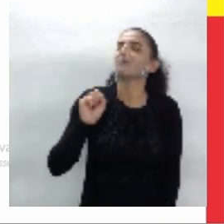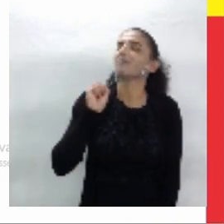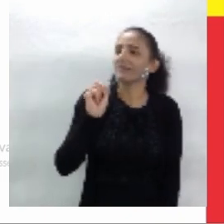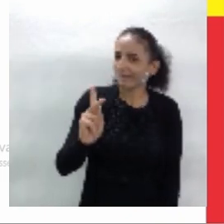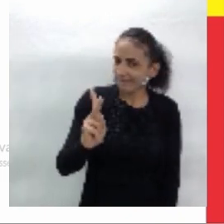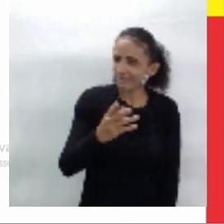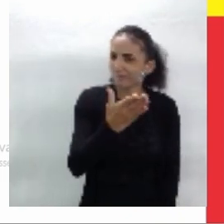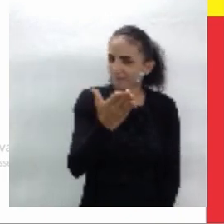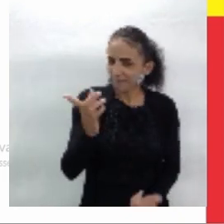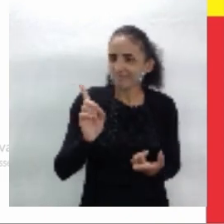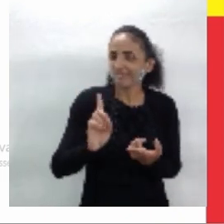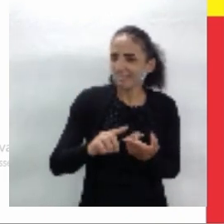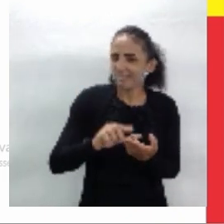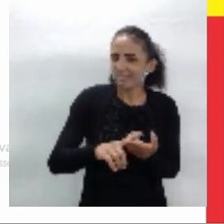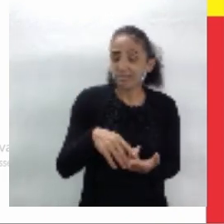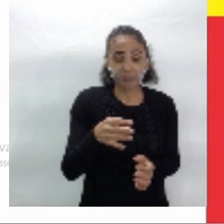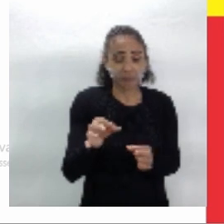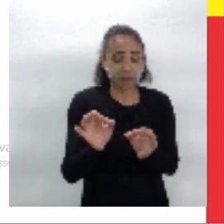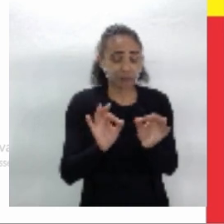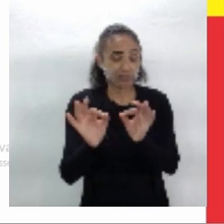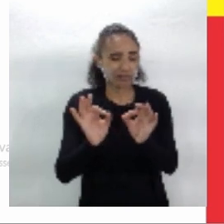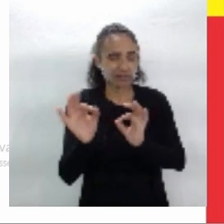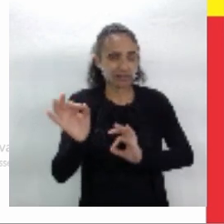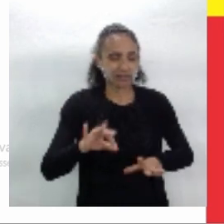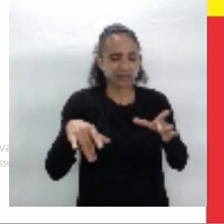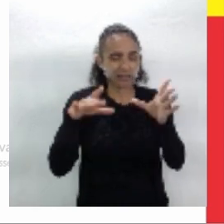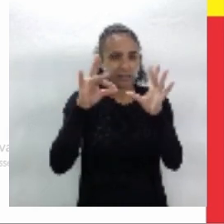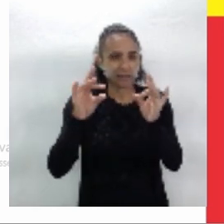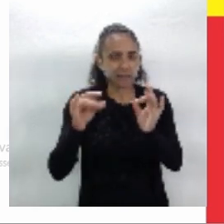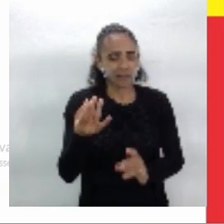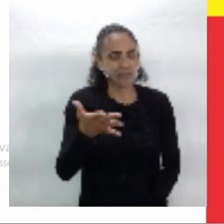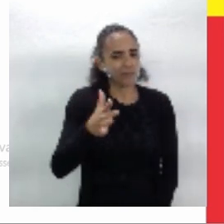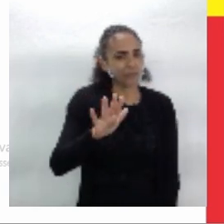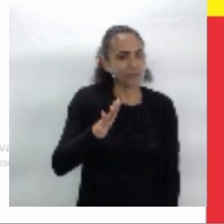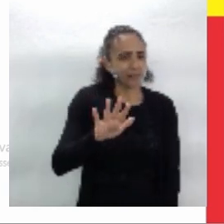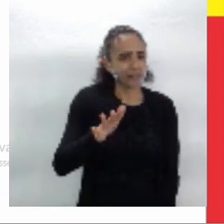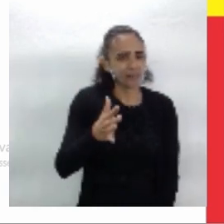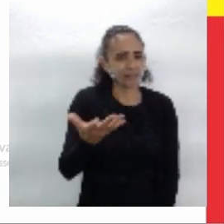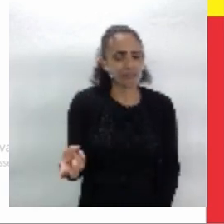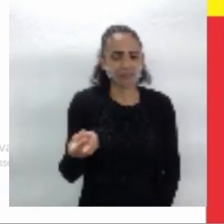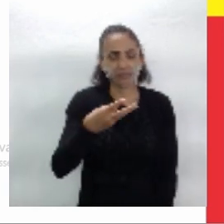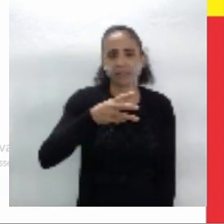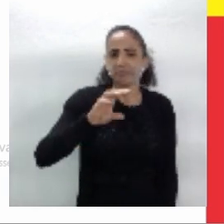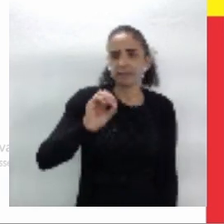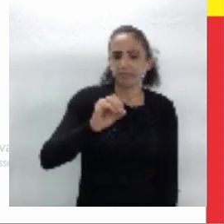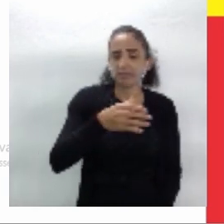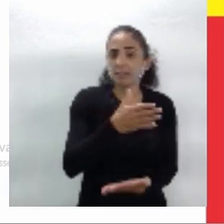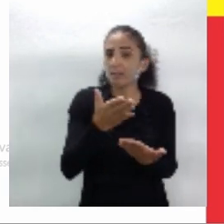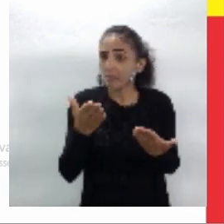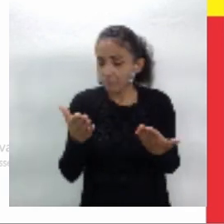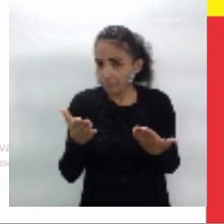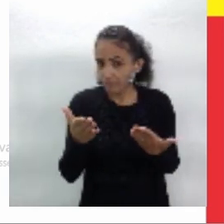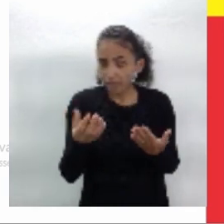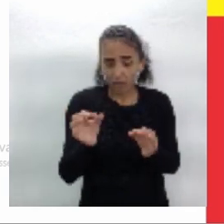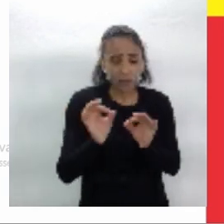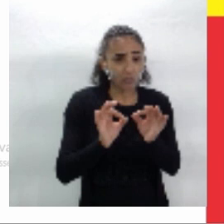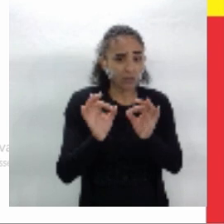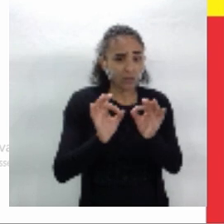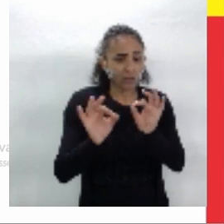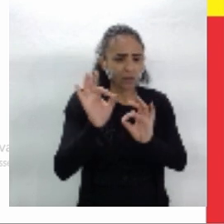bola. Então, a gente fez uma aproximação. Aproximadamente é mais perto de 30. Agora o seguinte, efetue